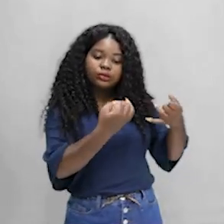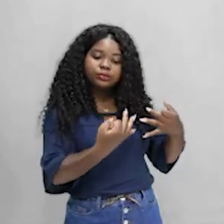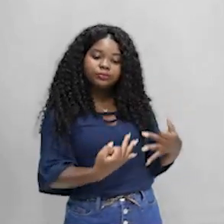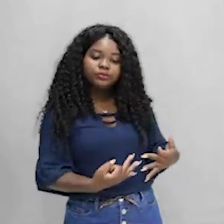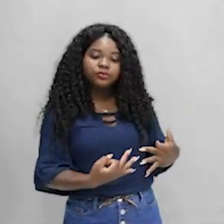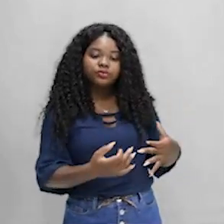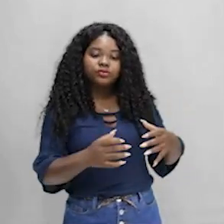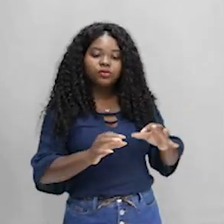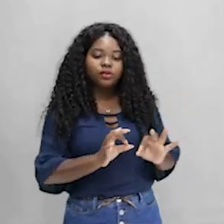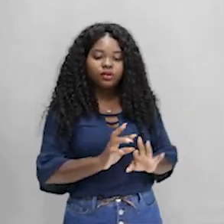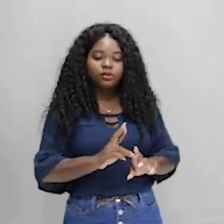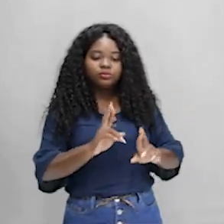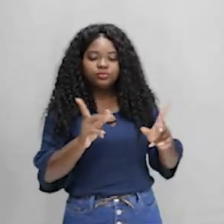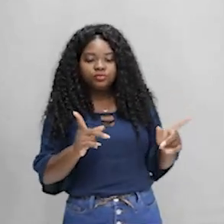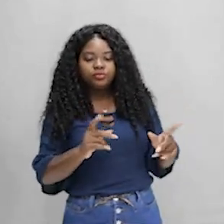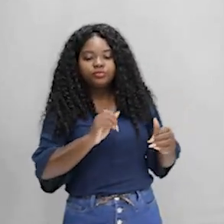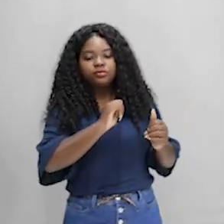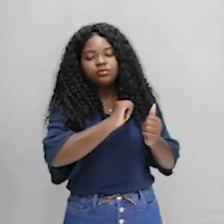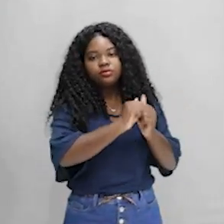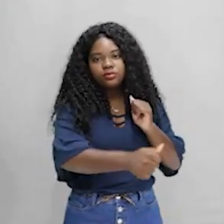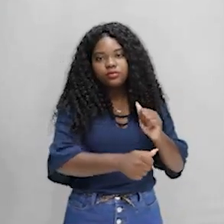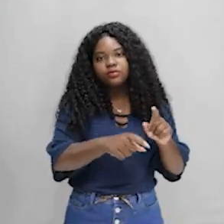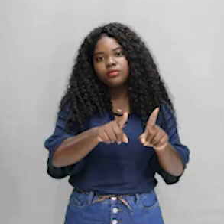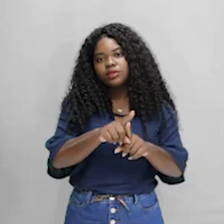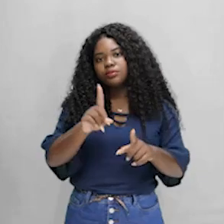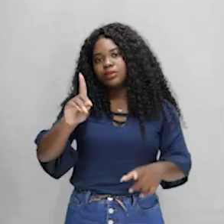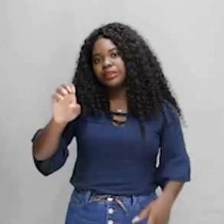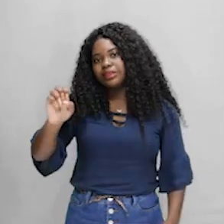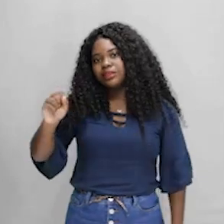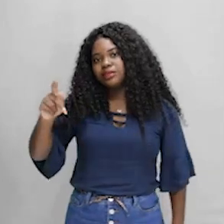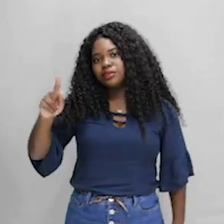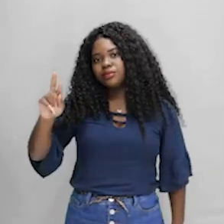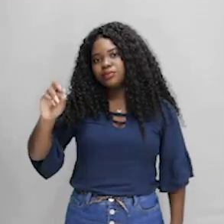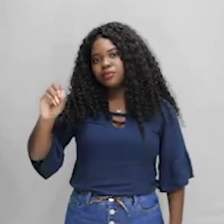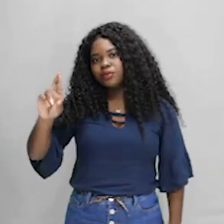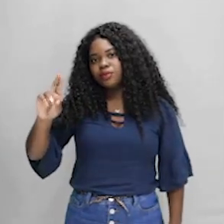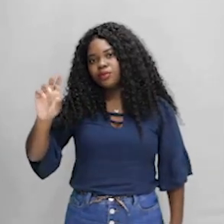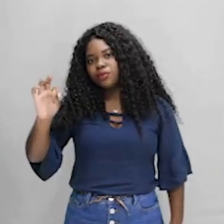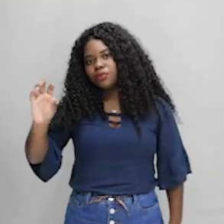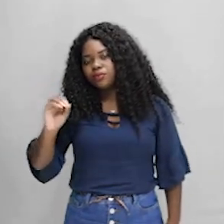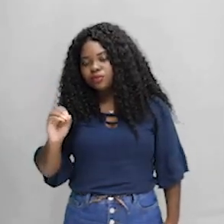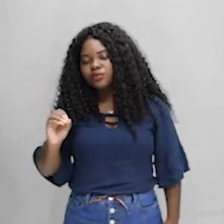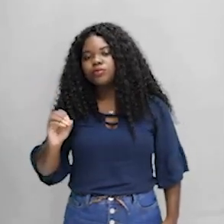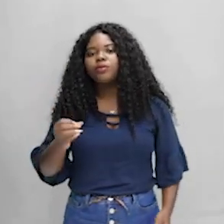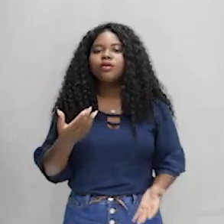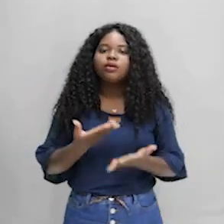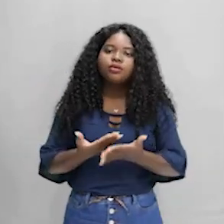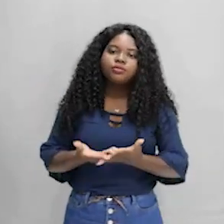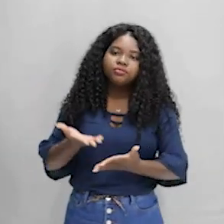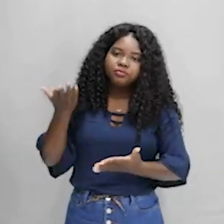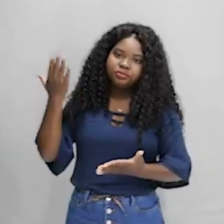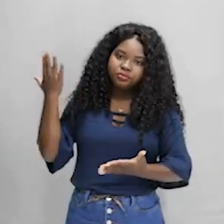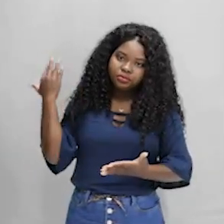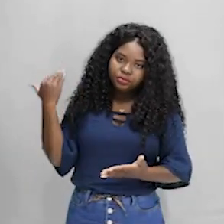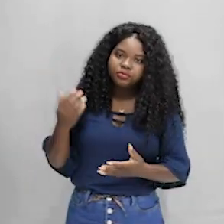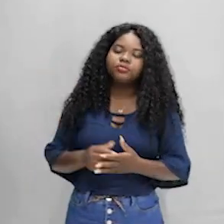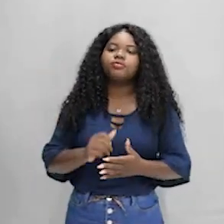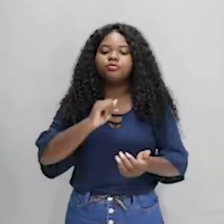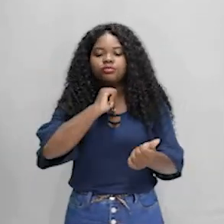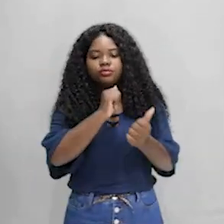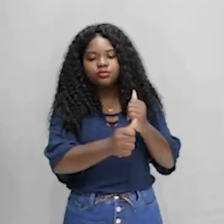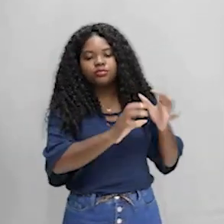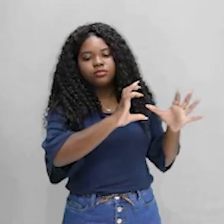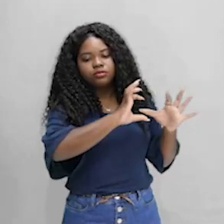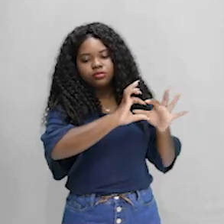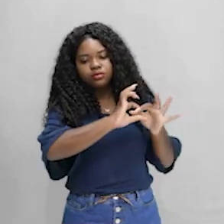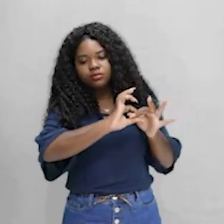de esportes, de desporto para vocês. Na aula passada nós falamos dos esportes olímpicos, dos esportes paralímpicos.